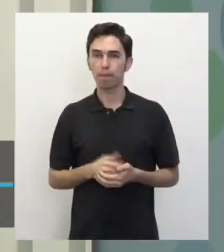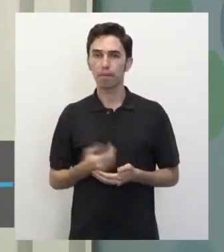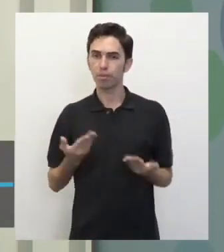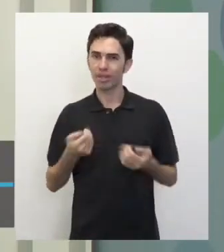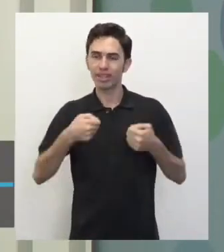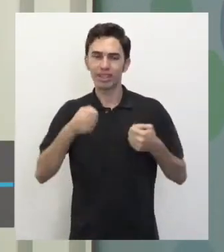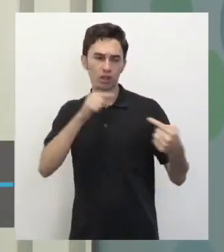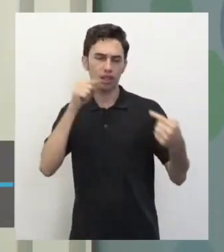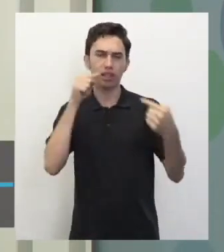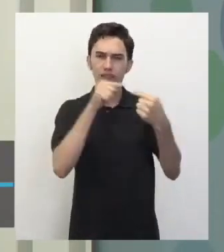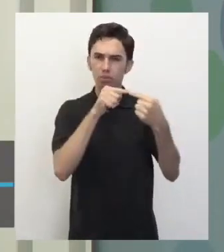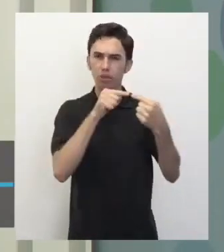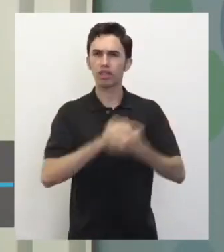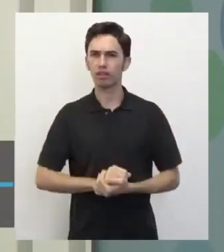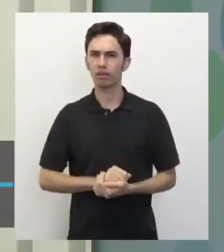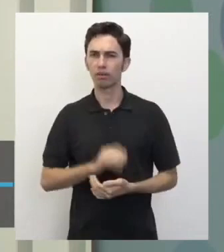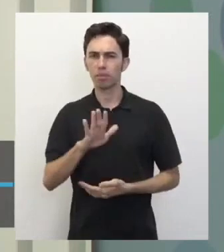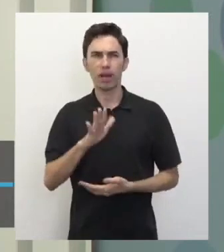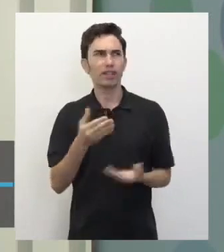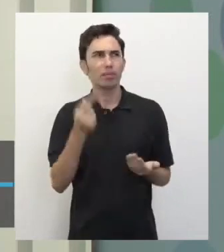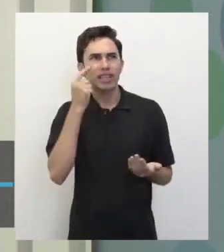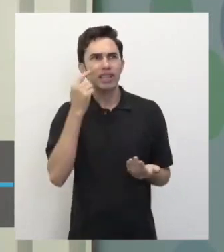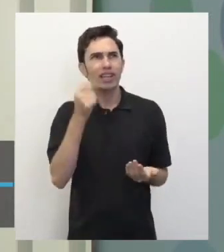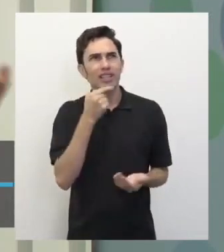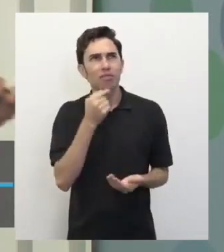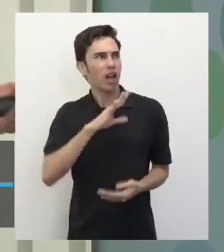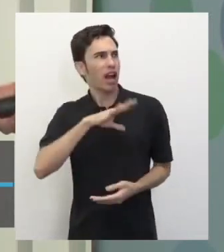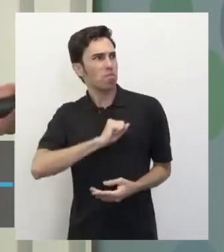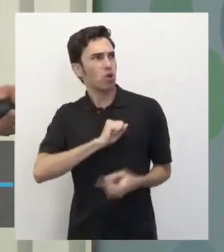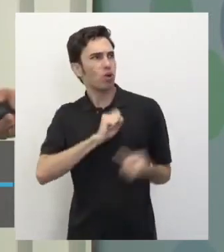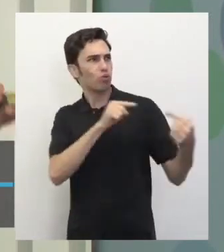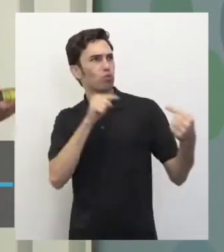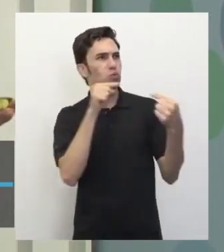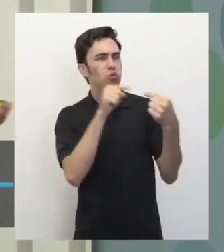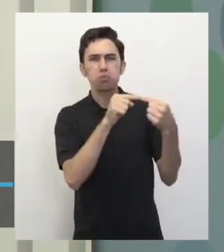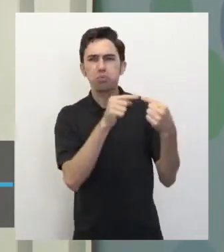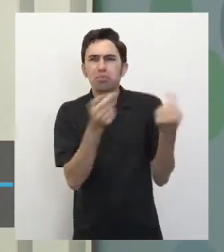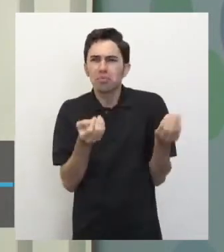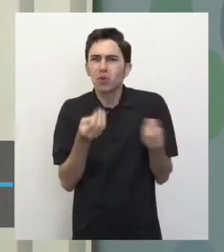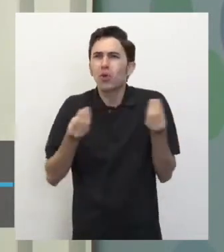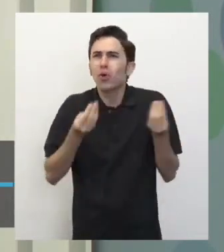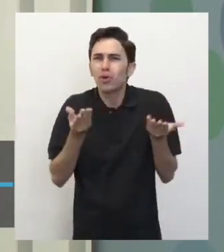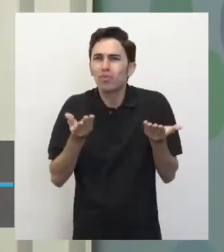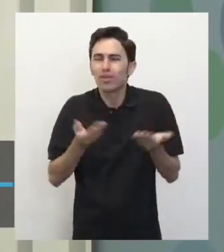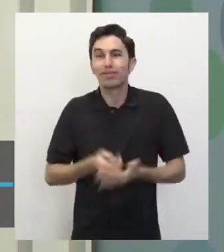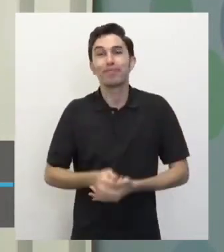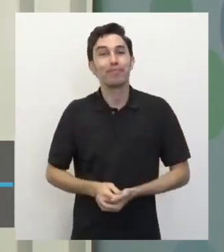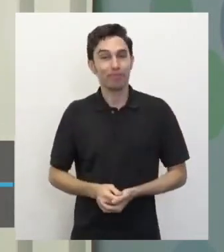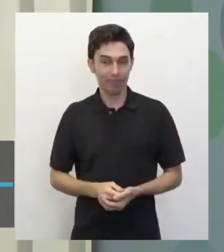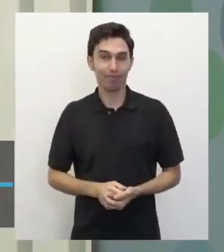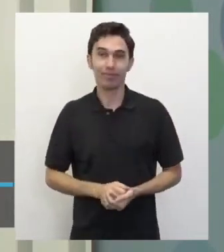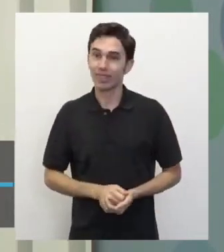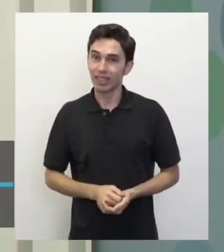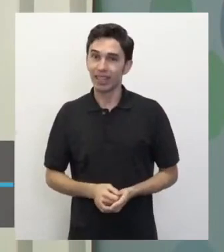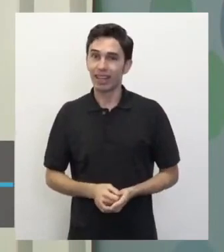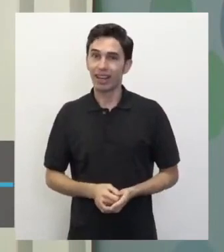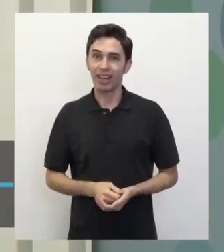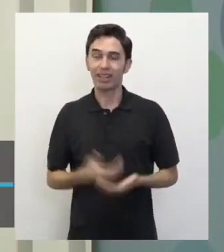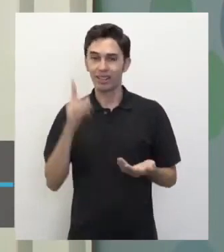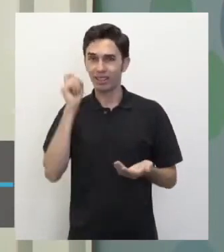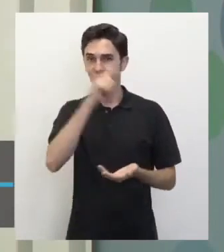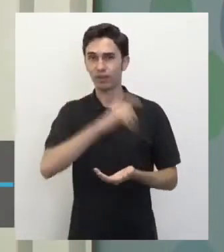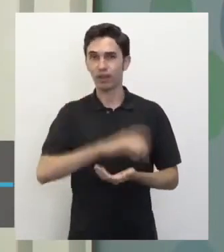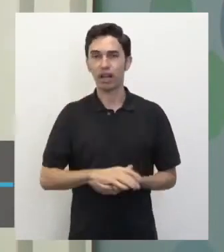objetiva. E é difícil falar do amor de forma objetiva, né? Até me perdendo aqui, porque como é que eu falo do amor de forma objetiva? Por isso que geralmente quando a gente pensa